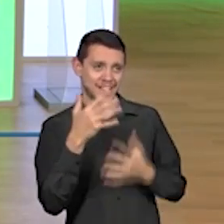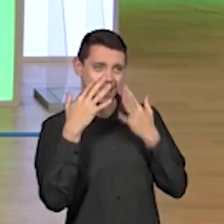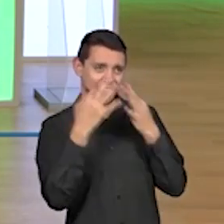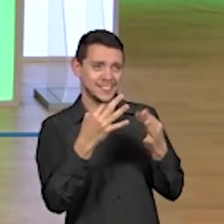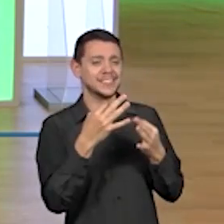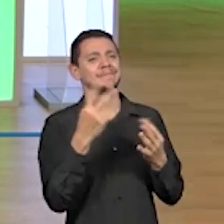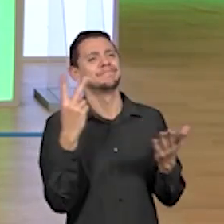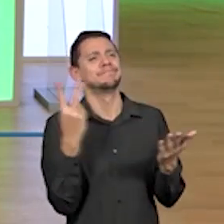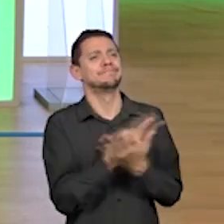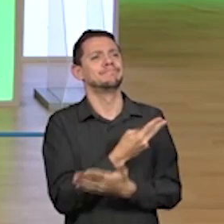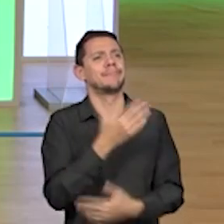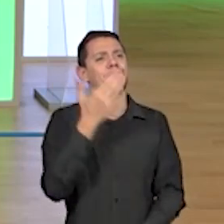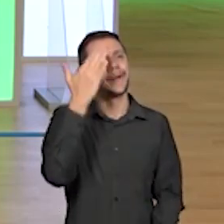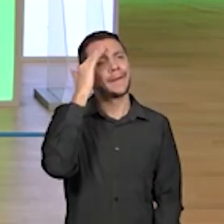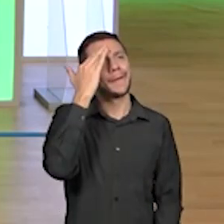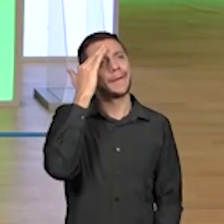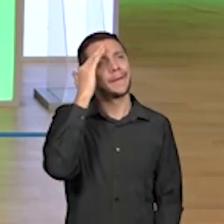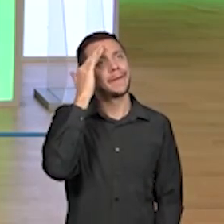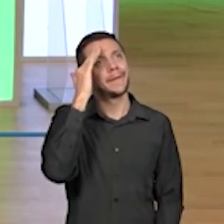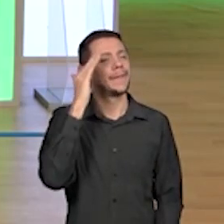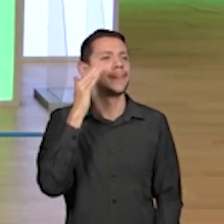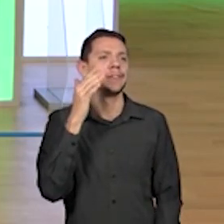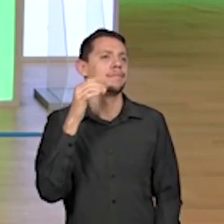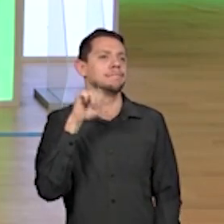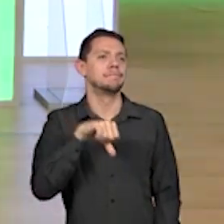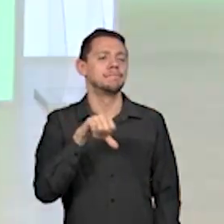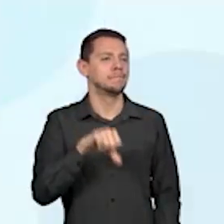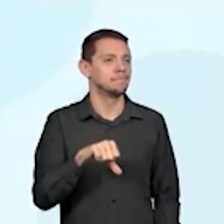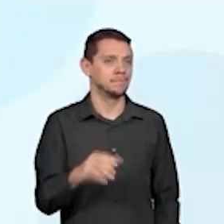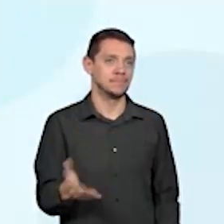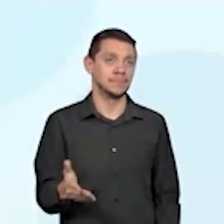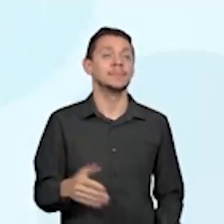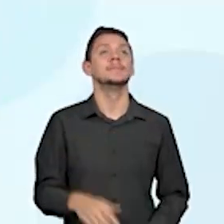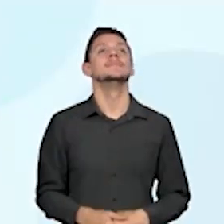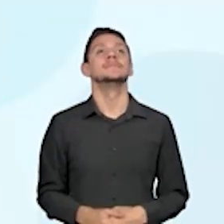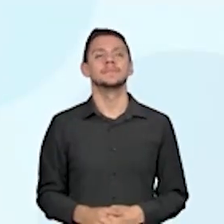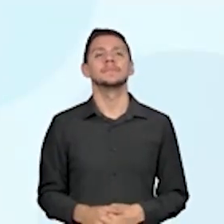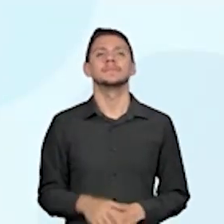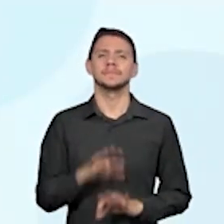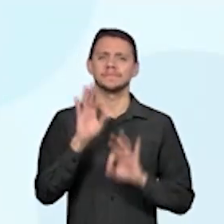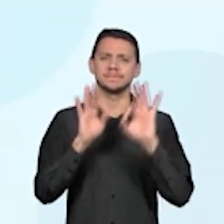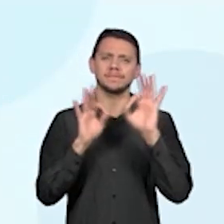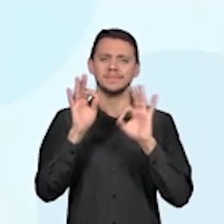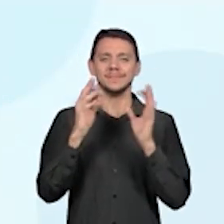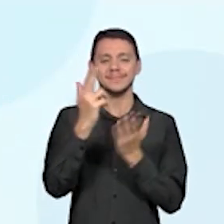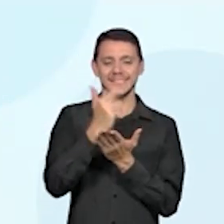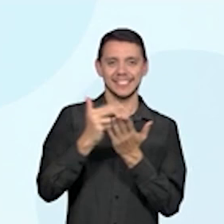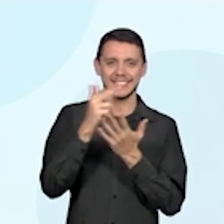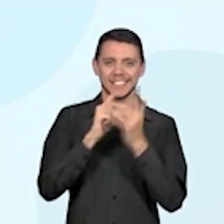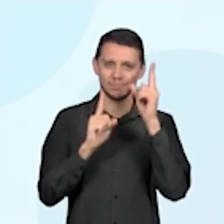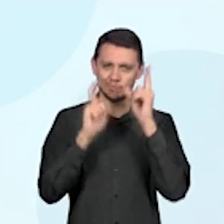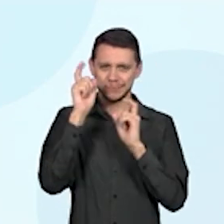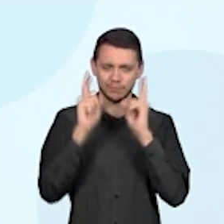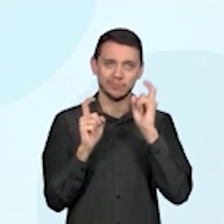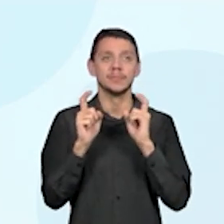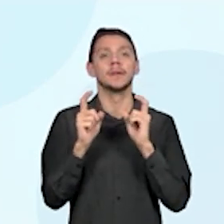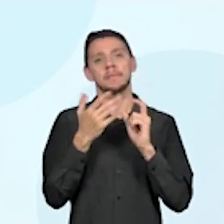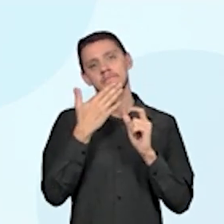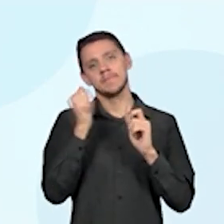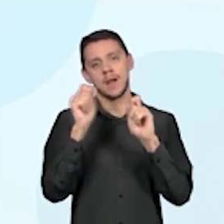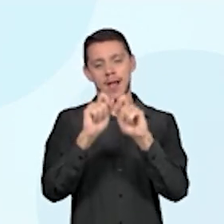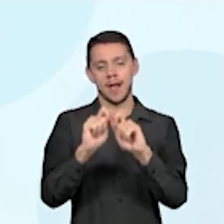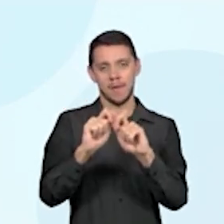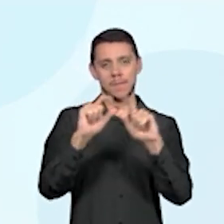entender. Ó, vamos desenhar as expressões dos personagens? Vamos. Mas para isso eu tenho uma tela um pouquinho